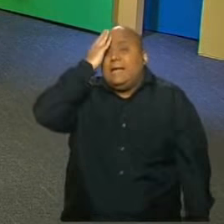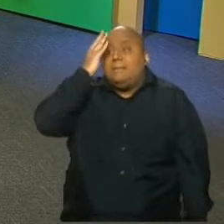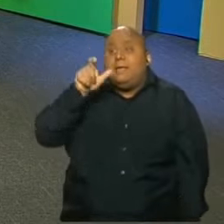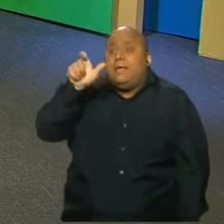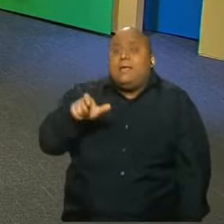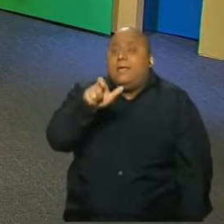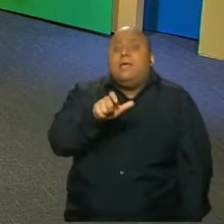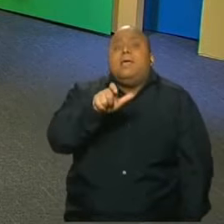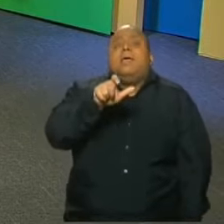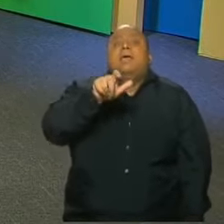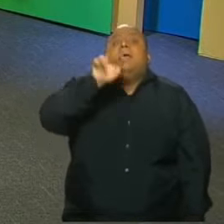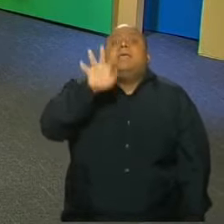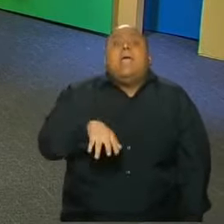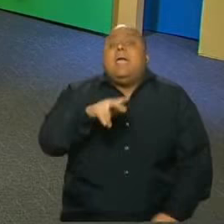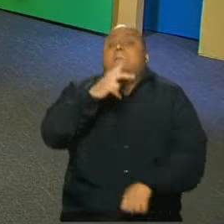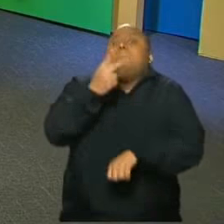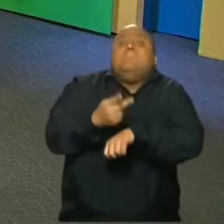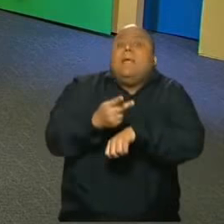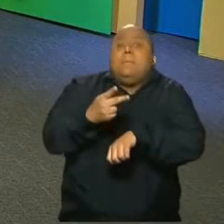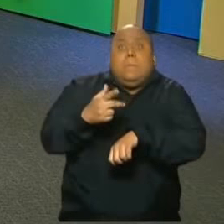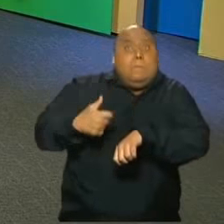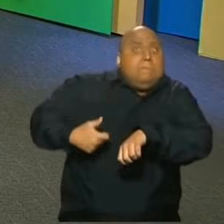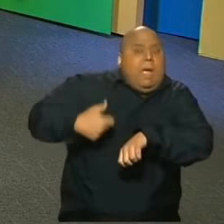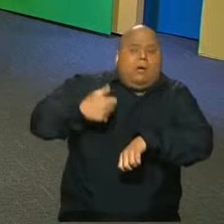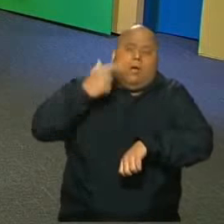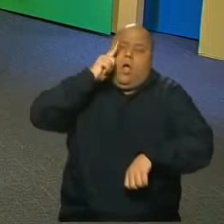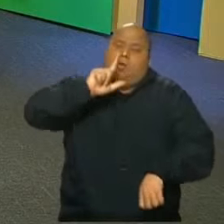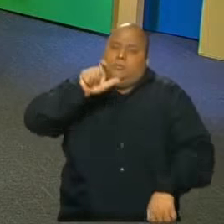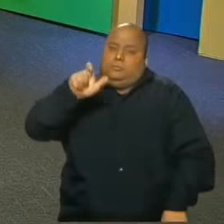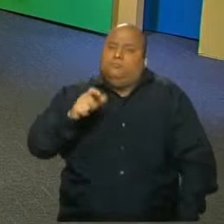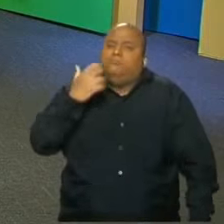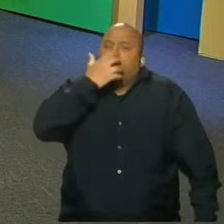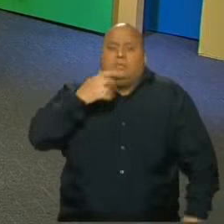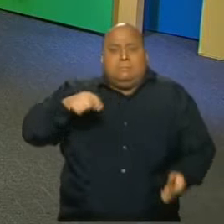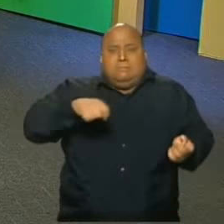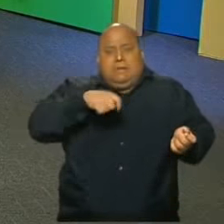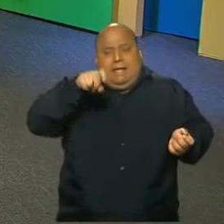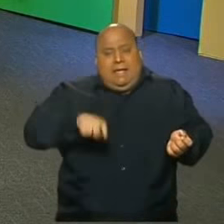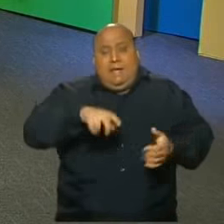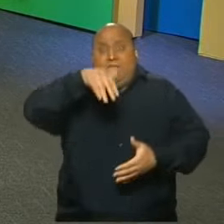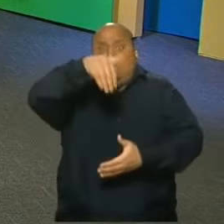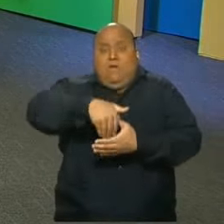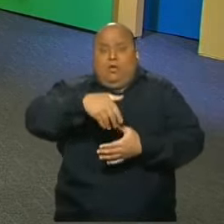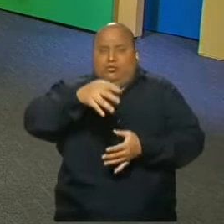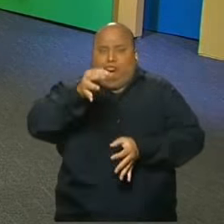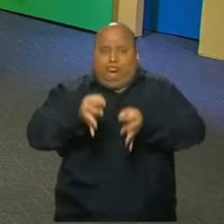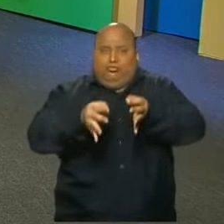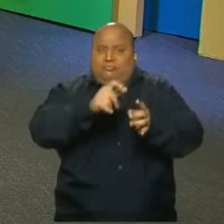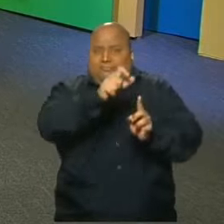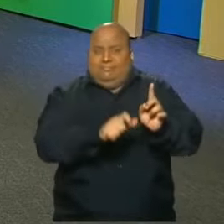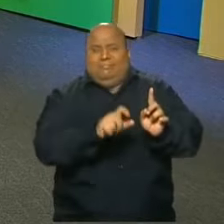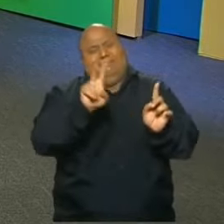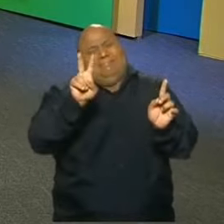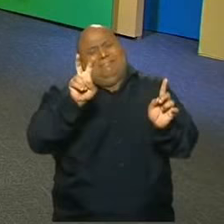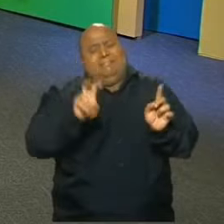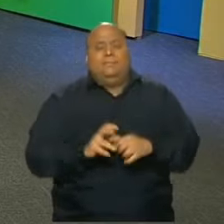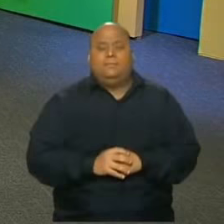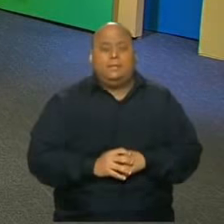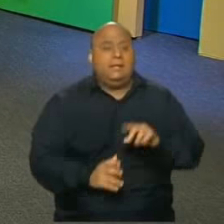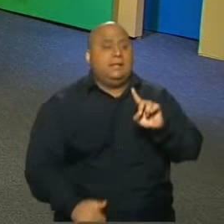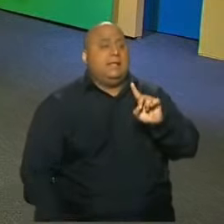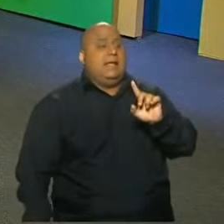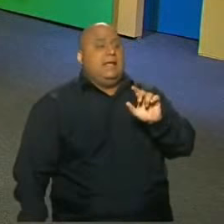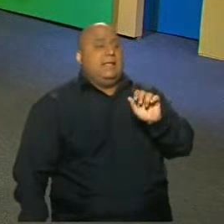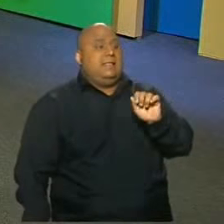entre tantos, ficou com o prêmio de melhor intérprete de música instrumental pelo voto do júri.